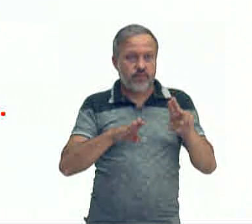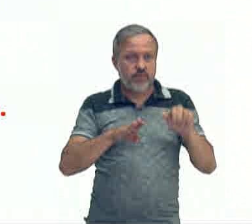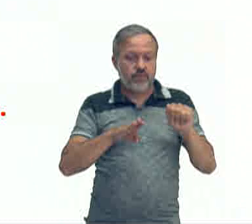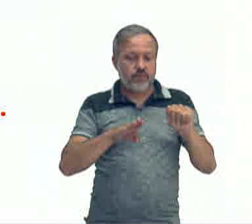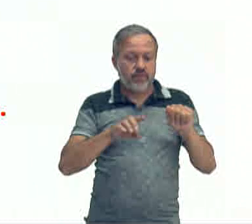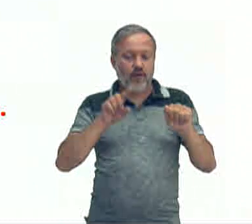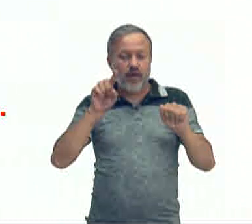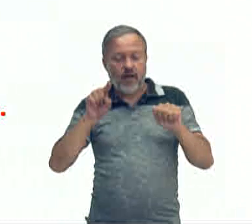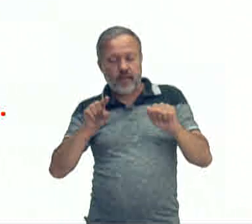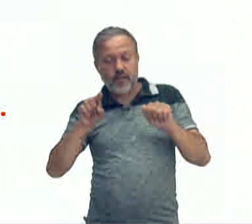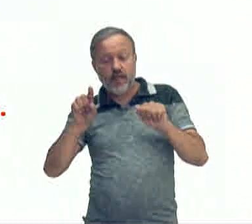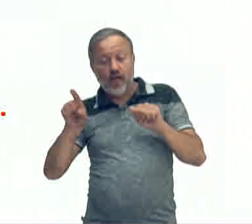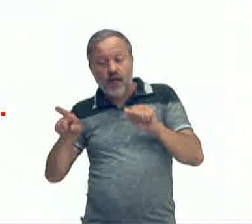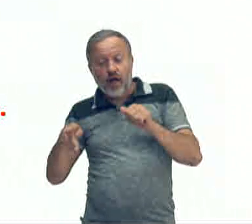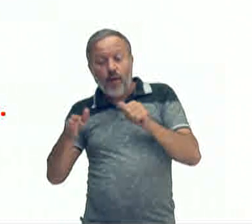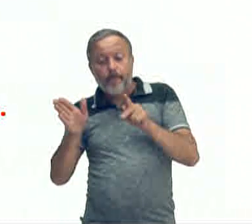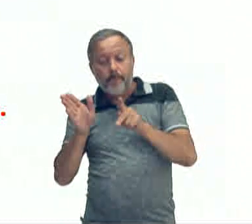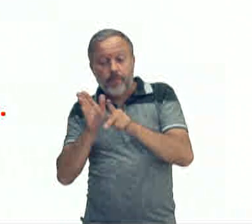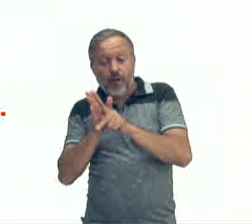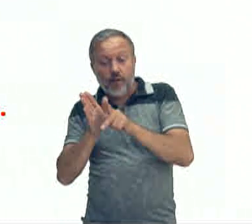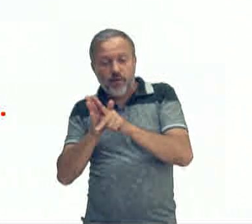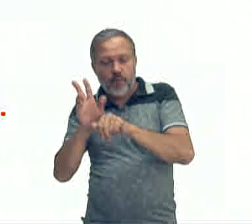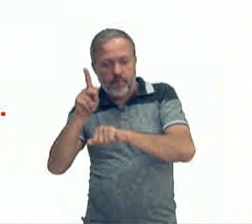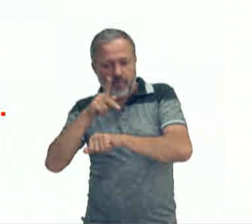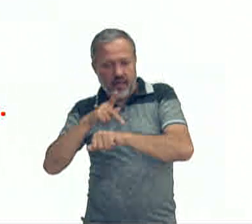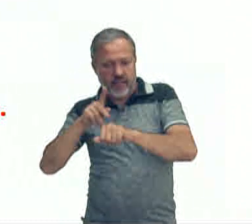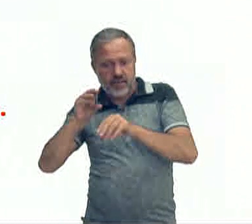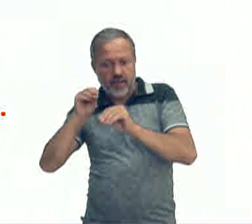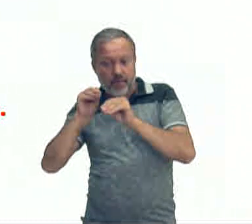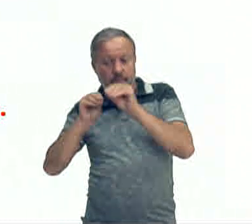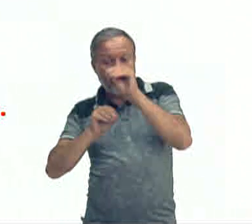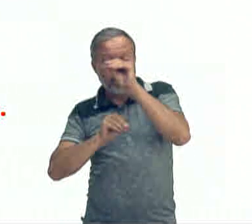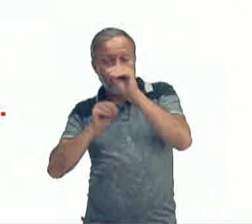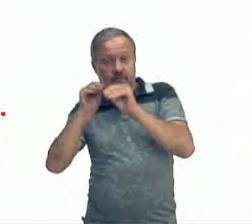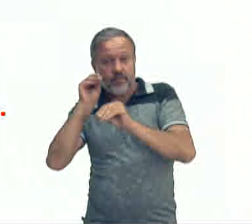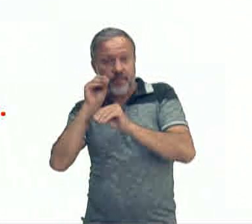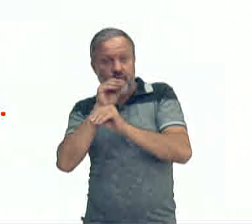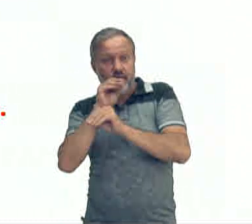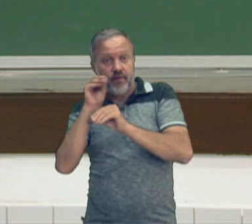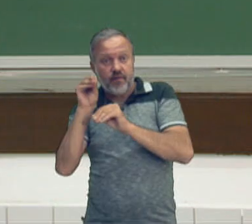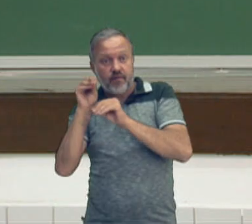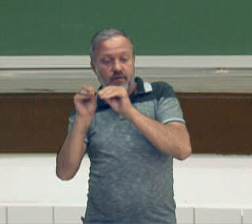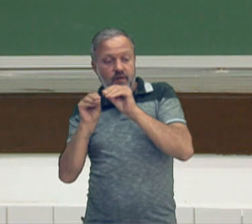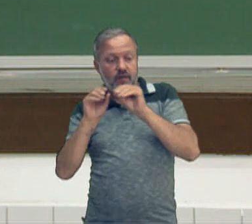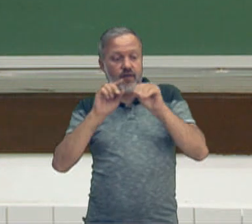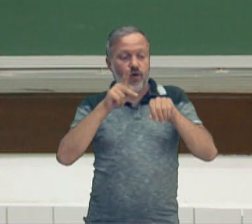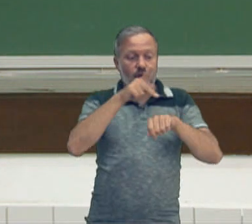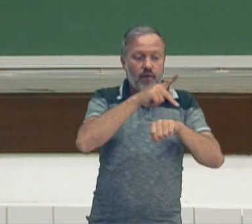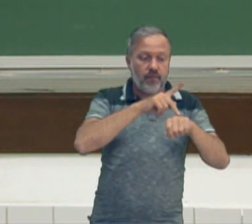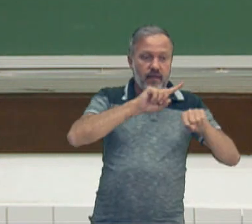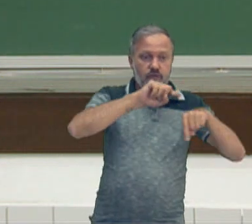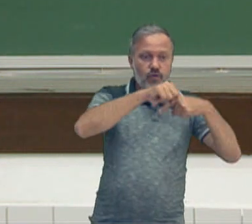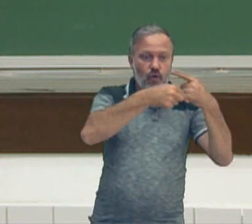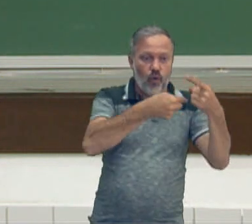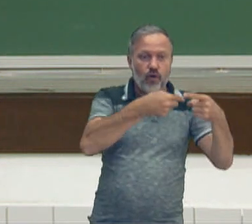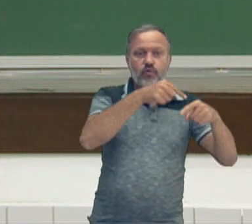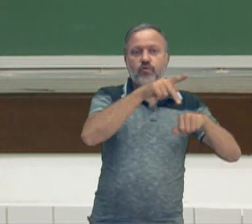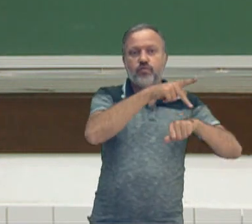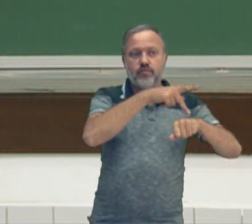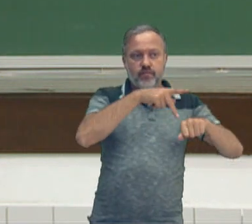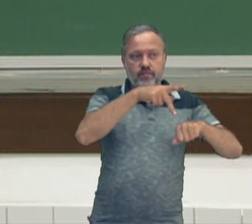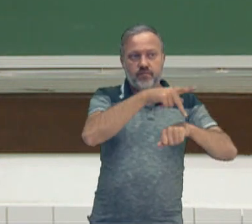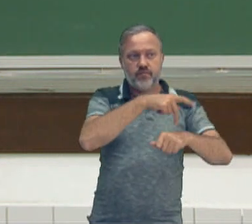mesmo país. E a segunda, migração é externa entre países. Beleza?